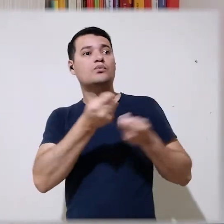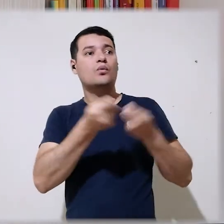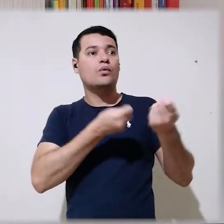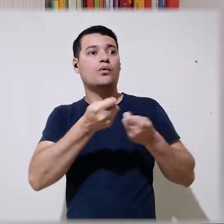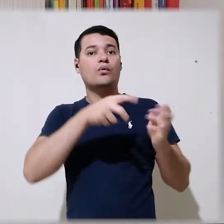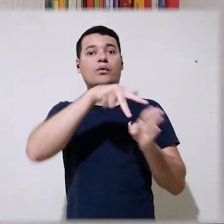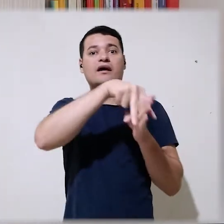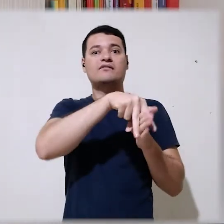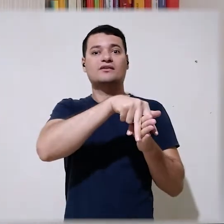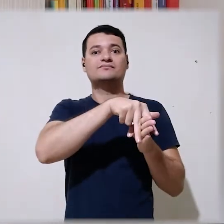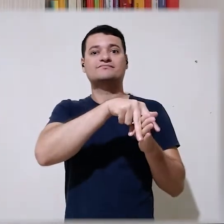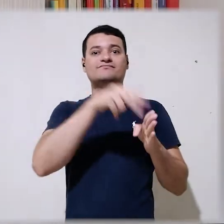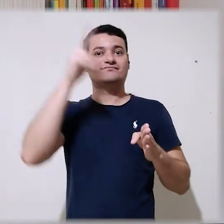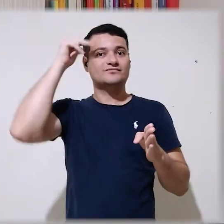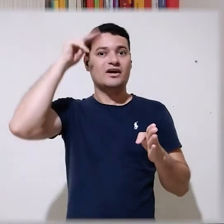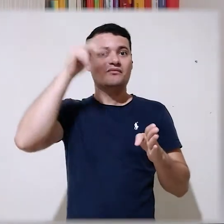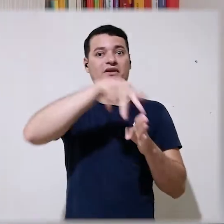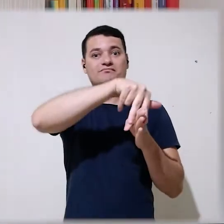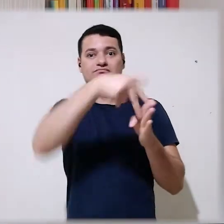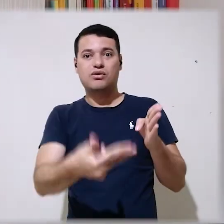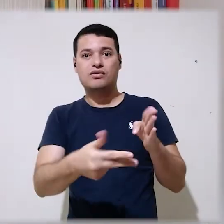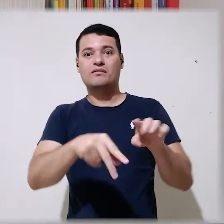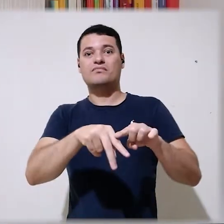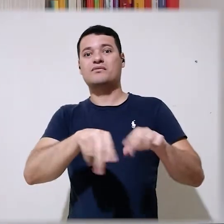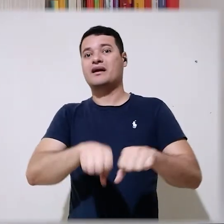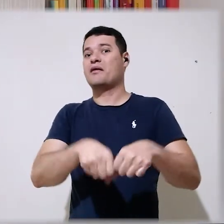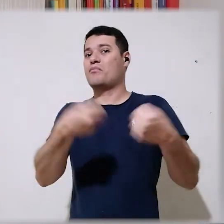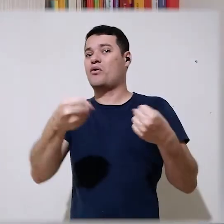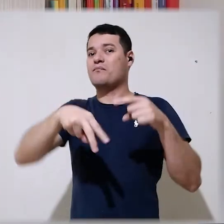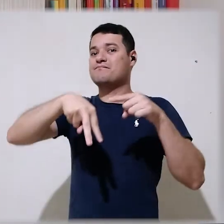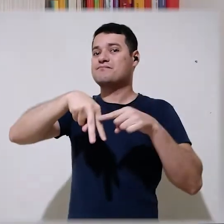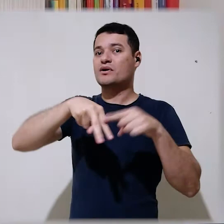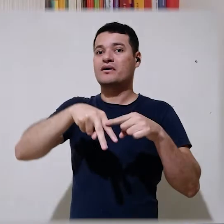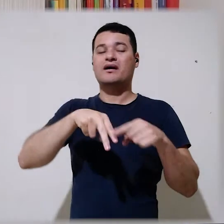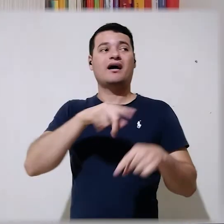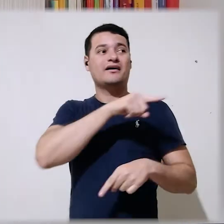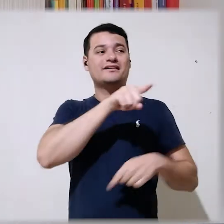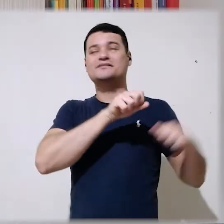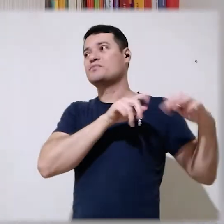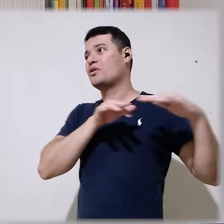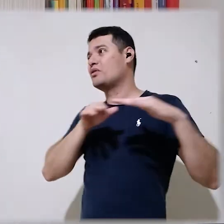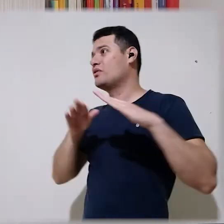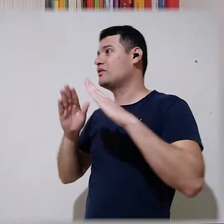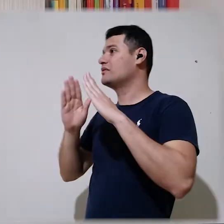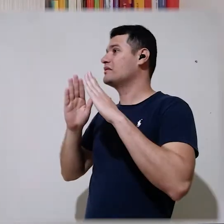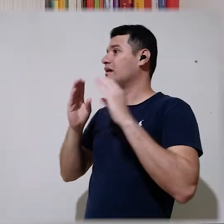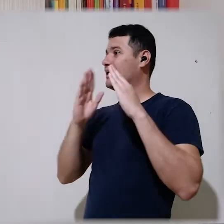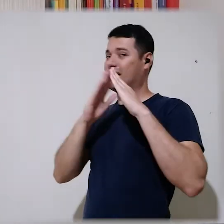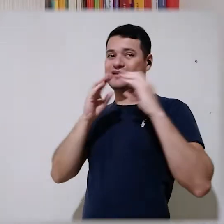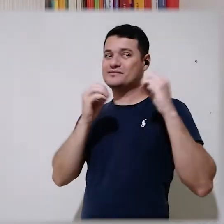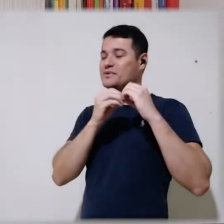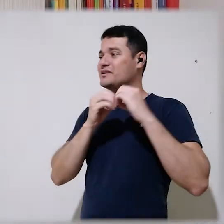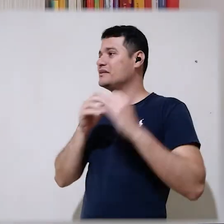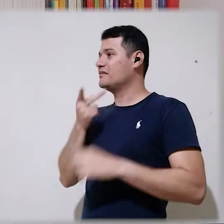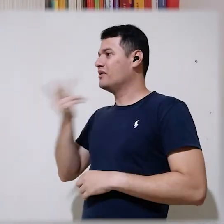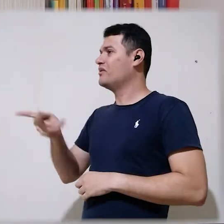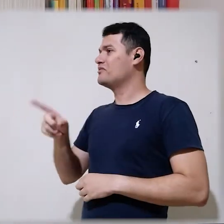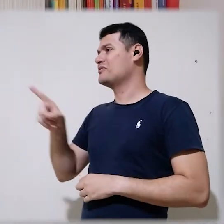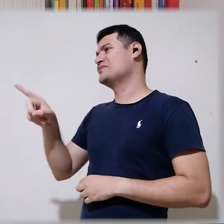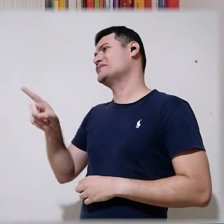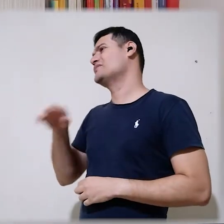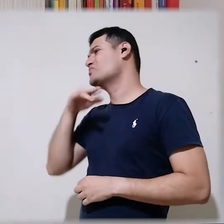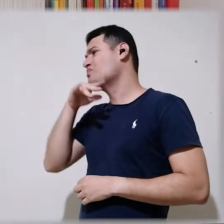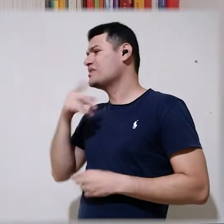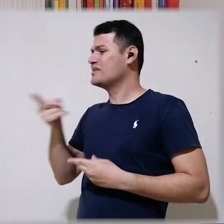cavalos selvagens e caiu, quebrando uma perna. Os vizinhos vieram lamentar o ocorrido, dizendo que aquilo era muito ruim. E o fazendeiro